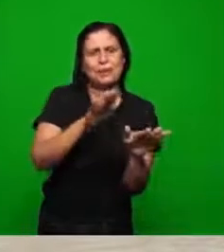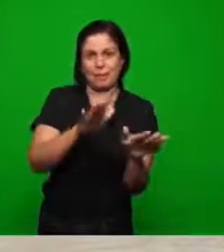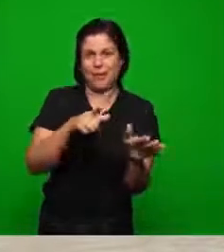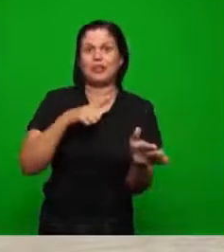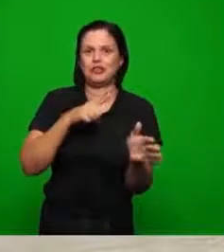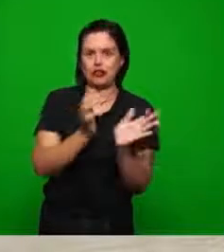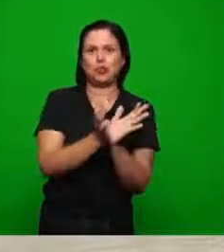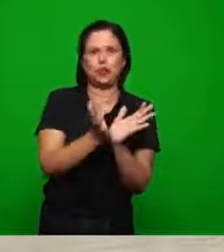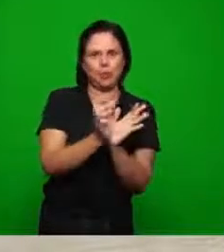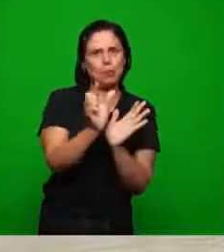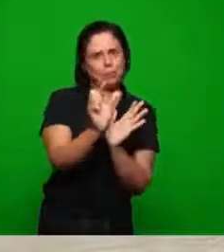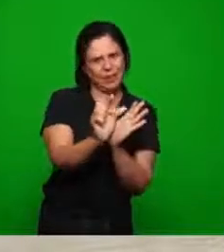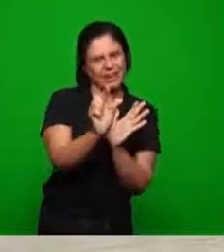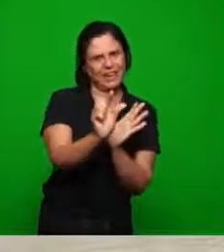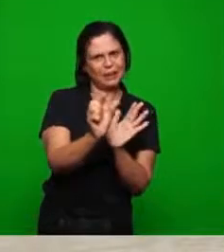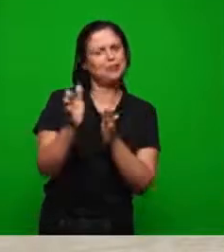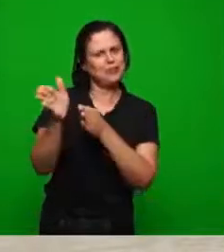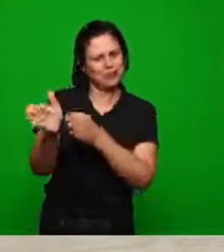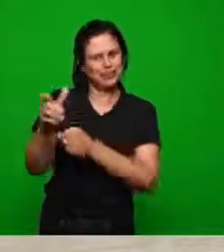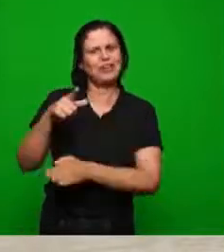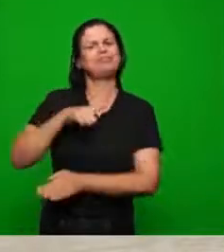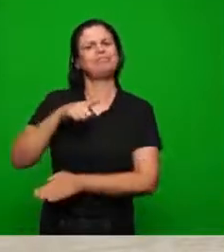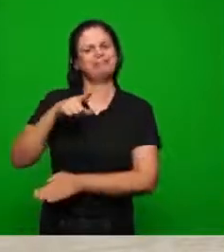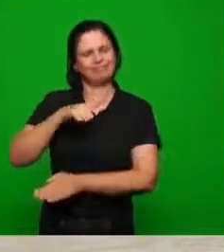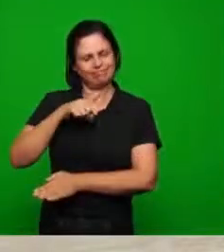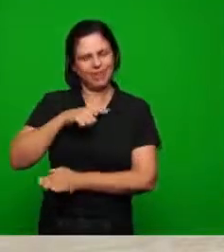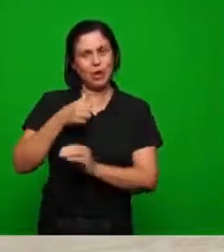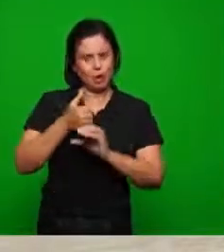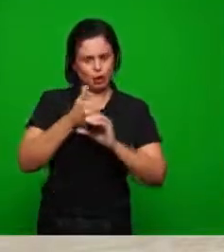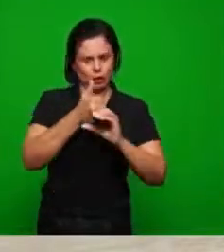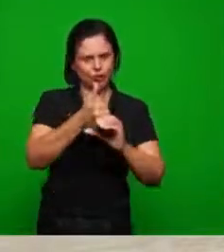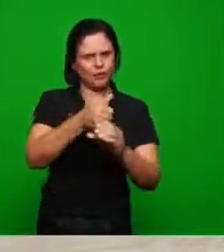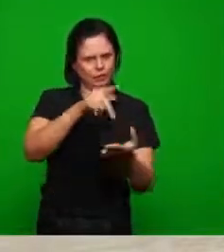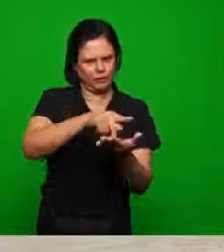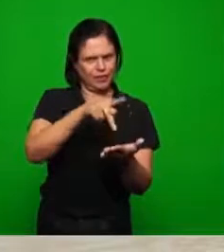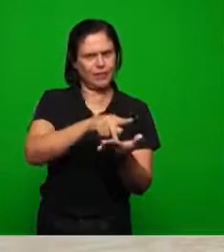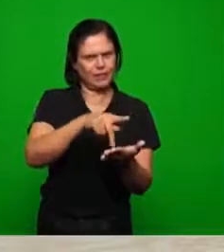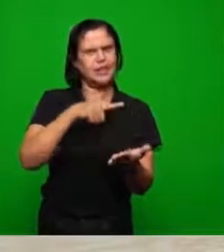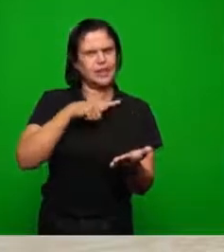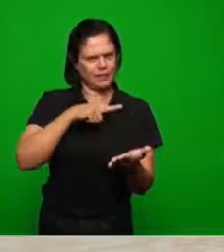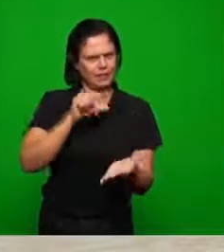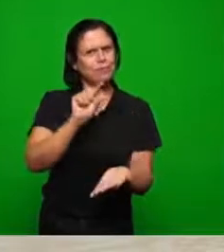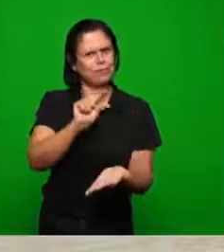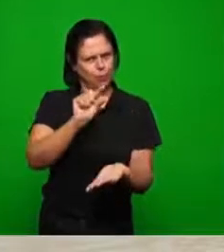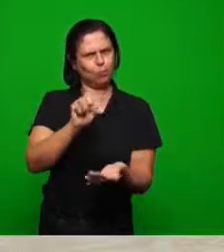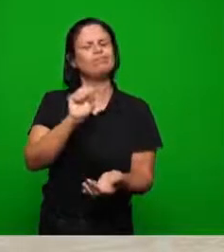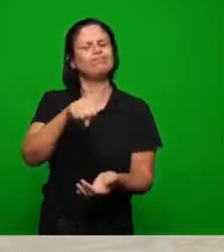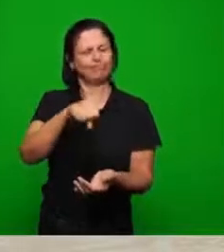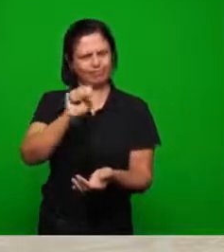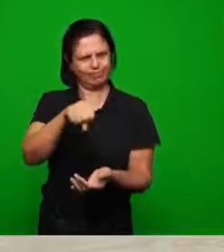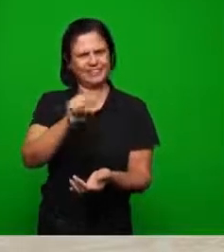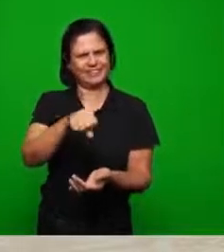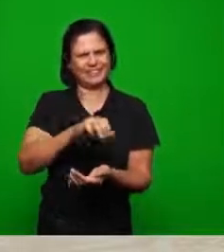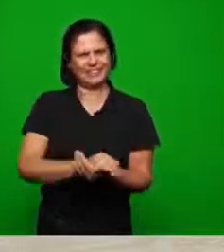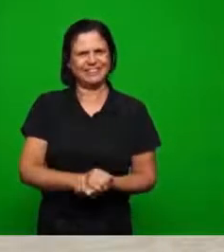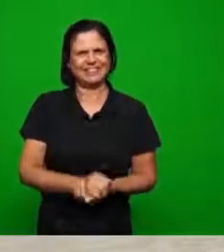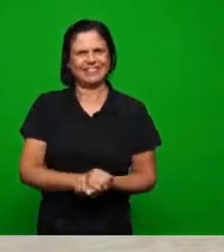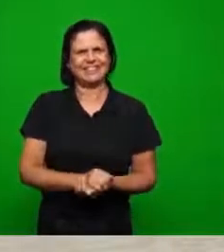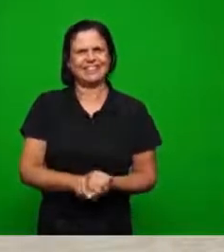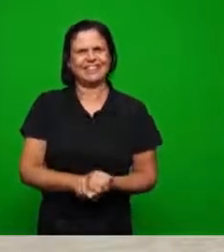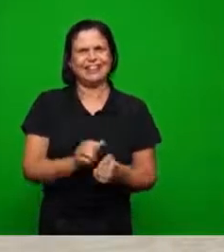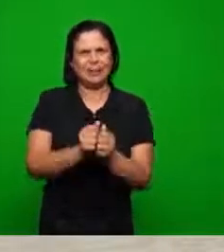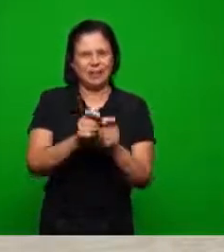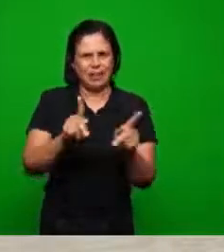portanto, em Sardes, o cristianismo verdadeiro, ou seja, os fiéis do Senhor permaneceram aqui, e o próprio texto em Apocalipse 3, verso